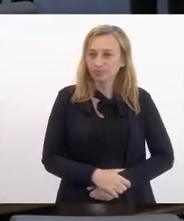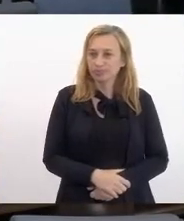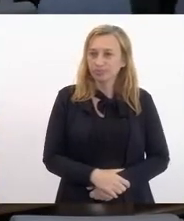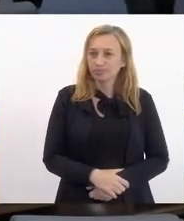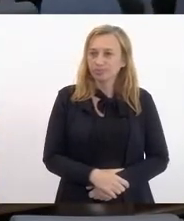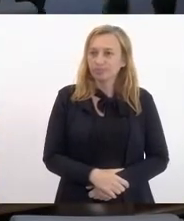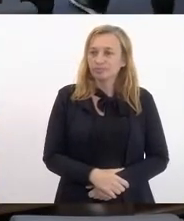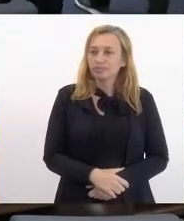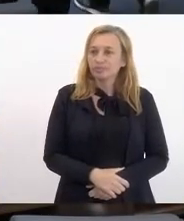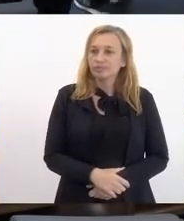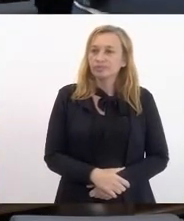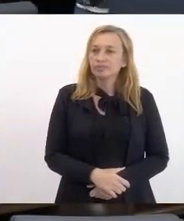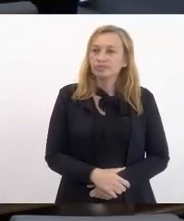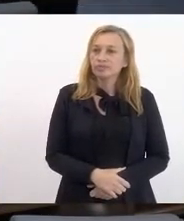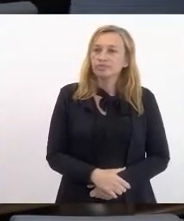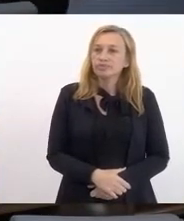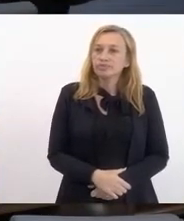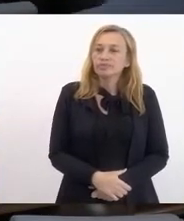Para emitir parecer.